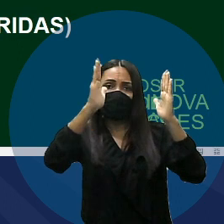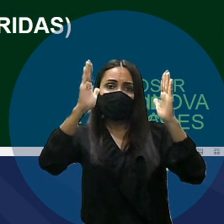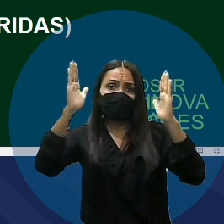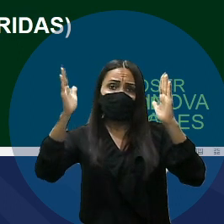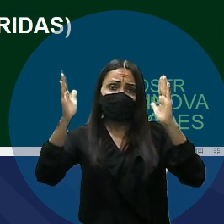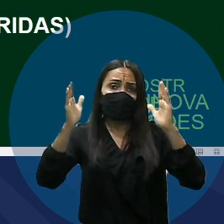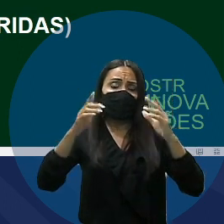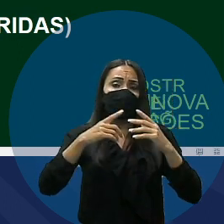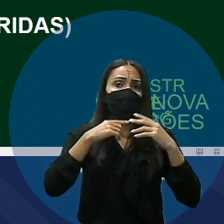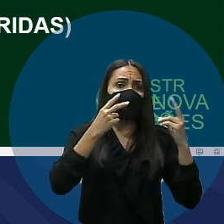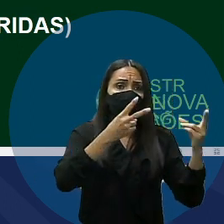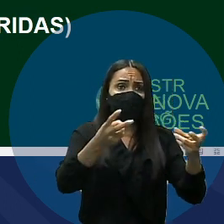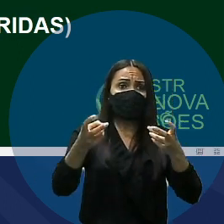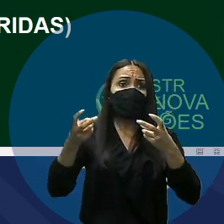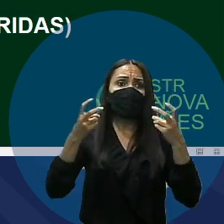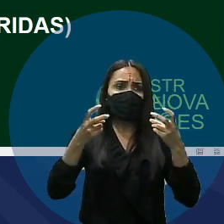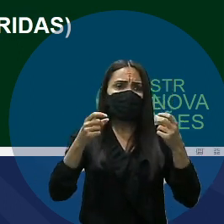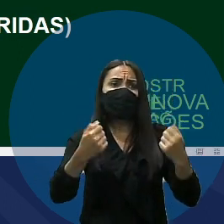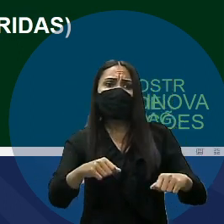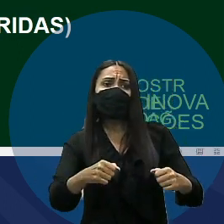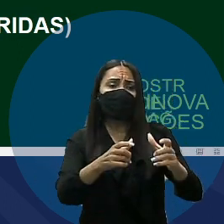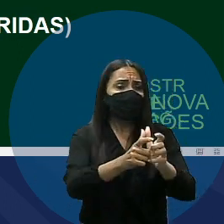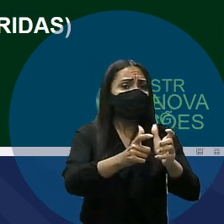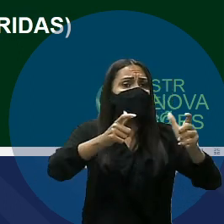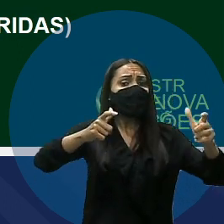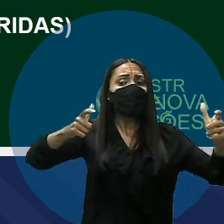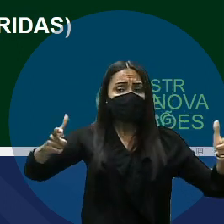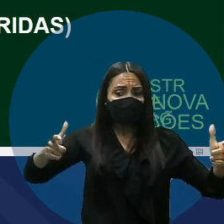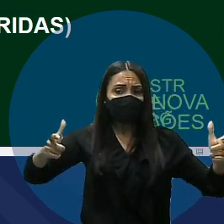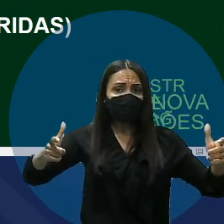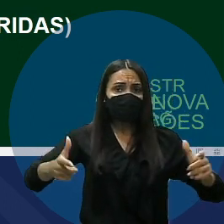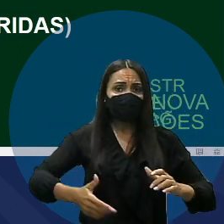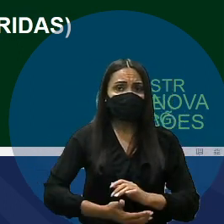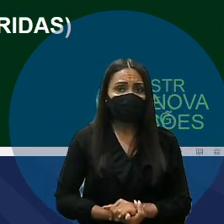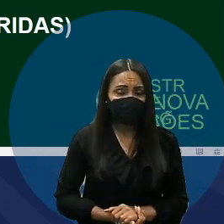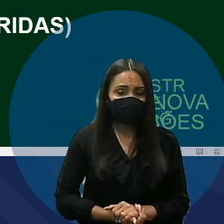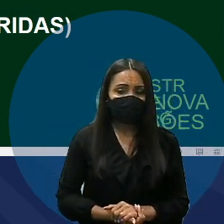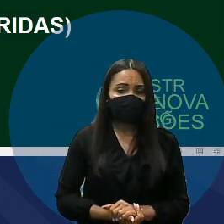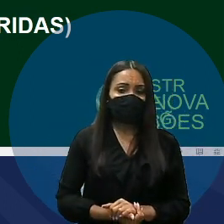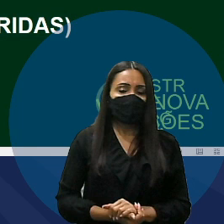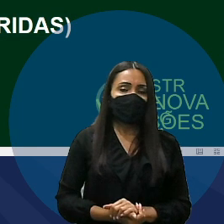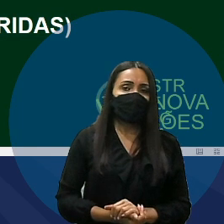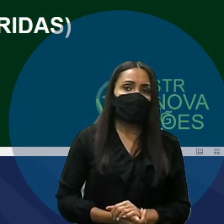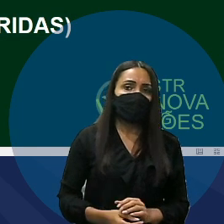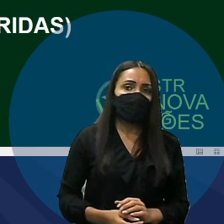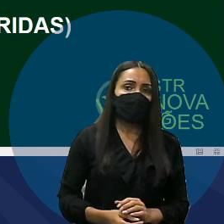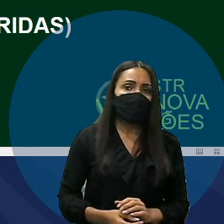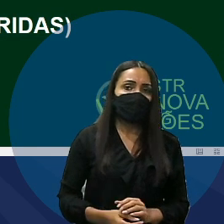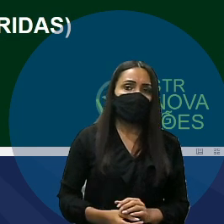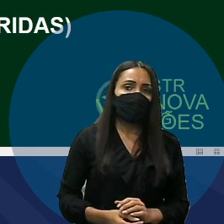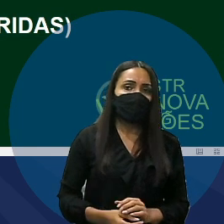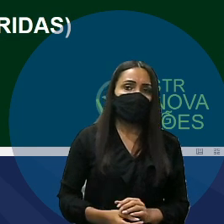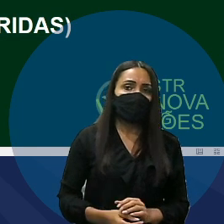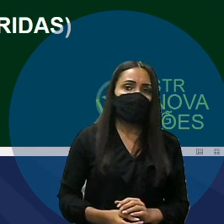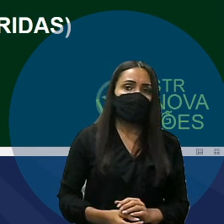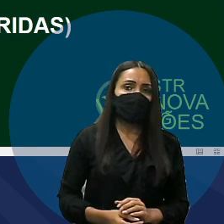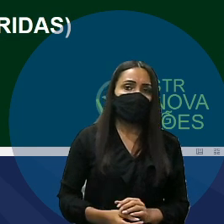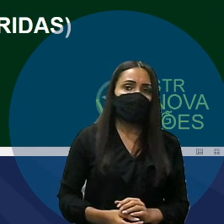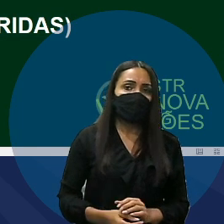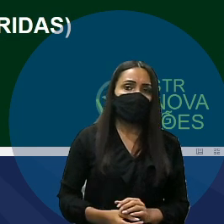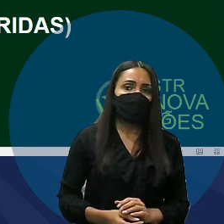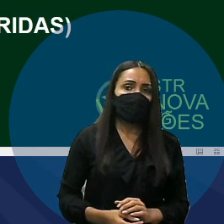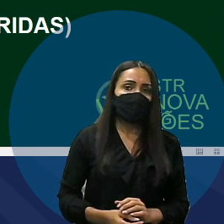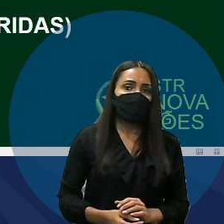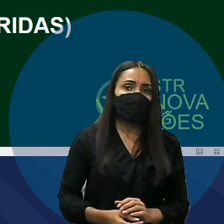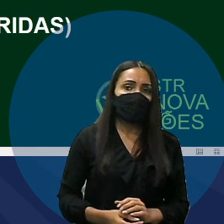necessidade de ampliar. Por que não trazer livros literários? E na hora que a gente trouxe os livros literários, os nossos estudantes também começaram